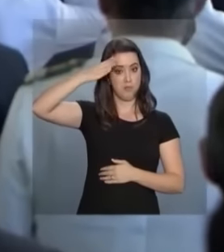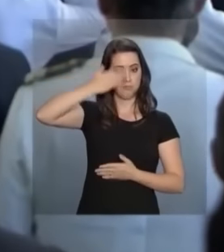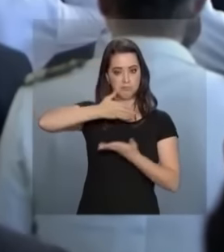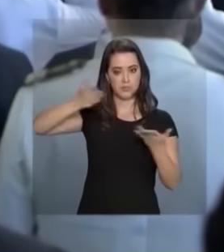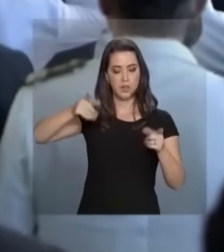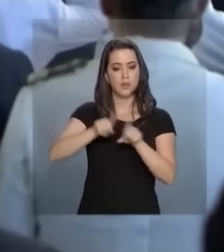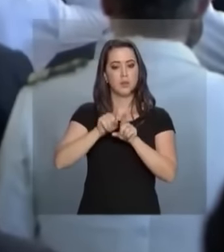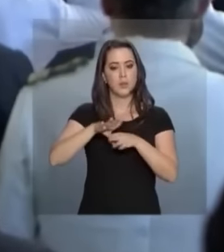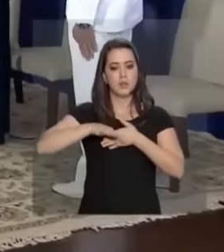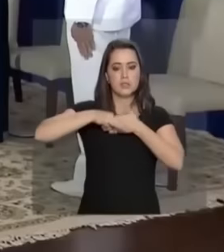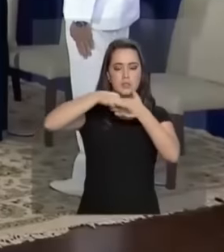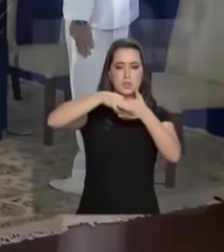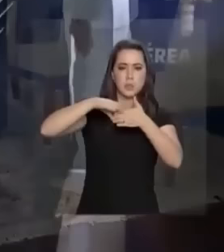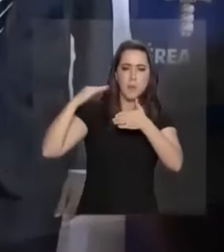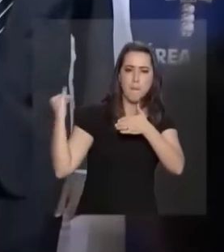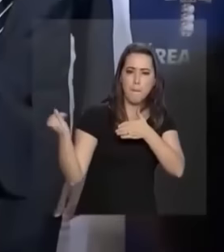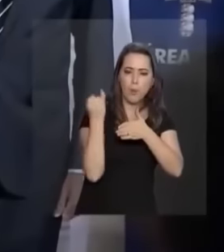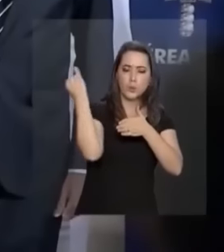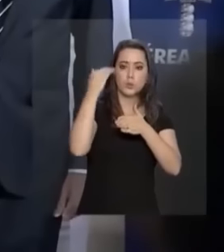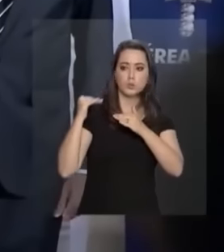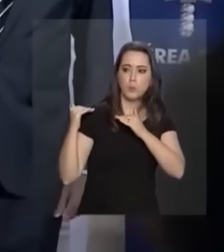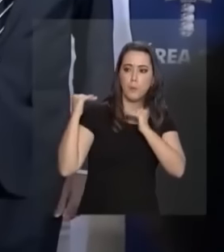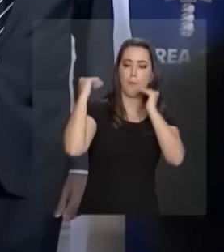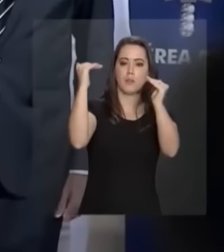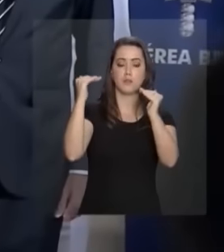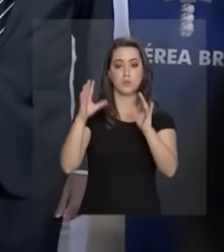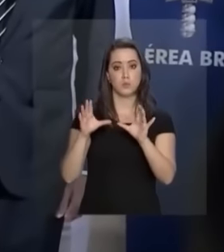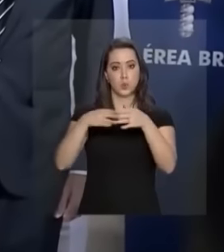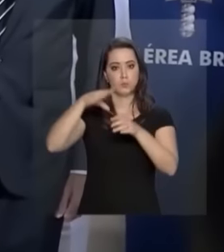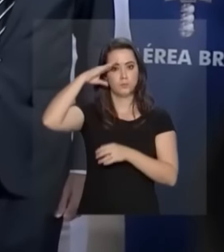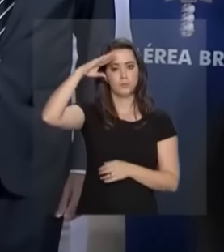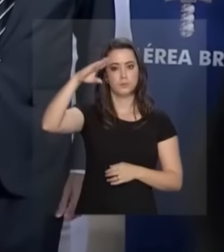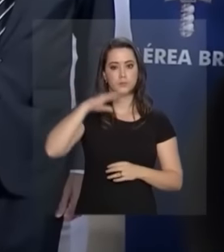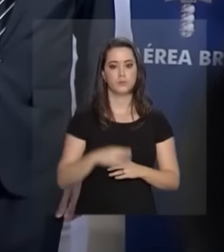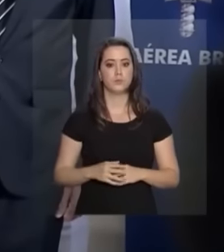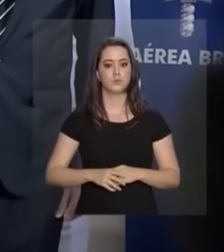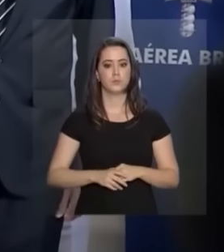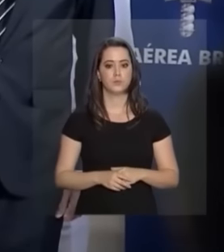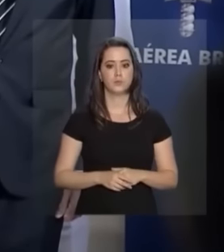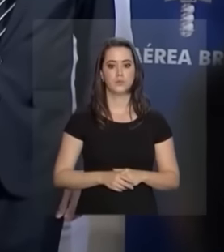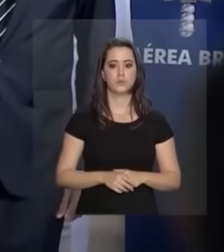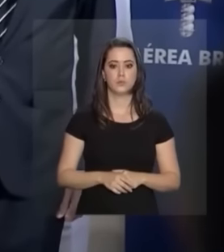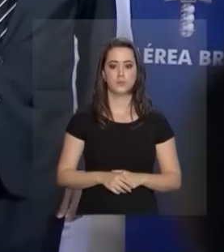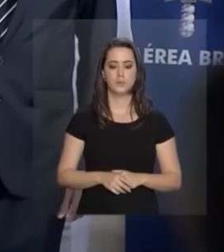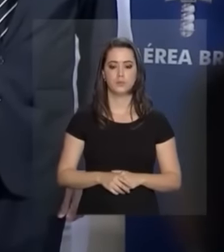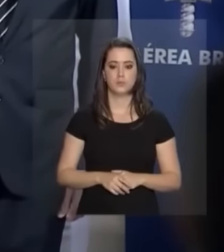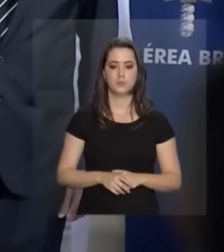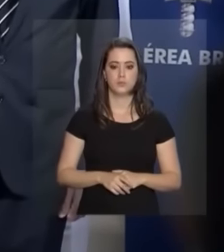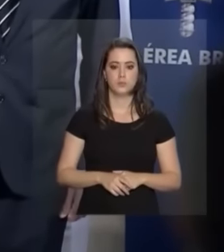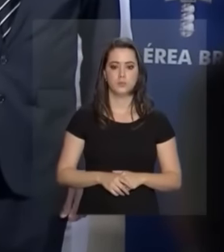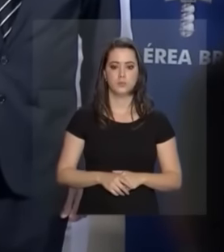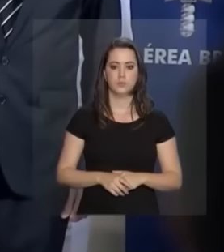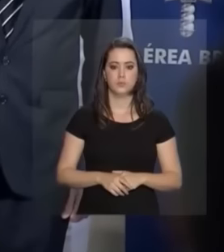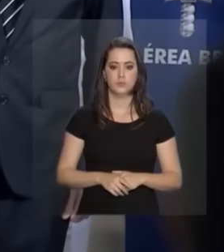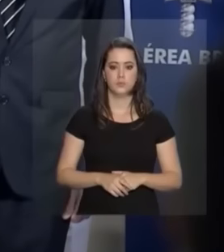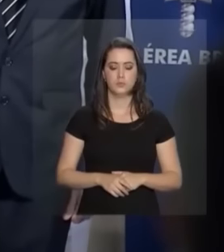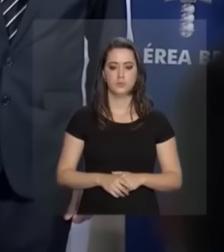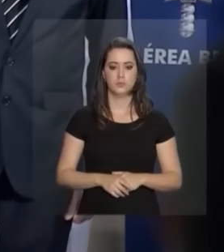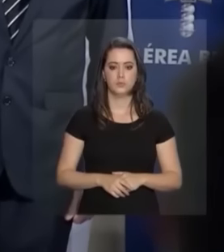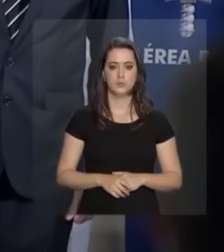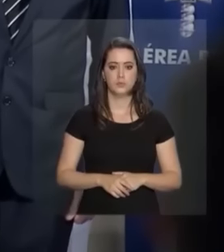seguinte aparentemente há elementos suficientes já para a instauração da ação penal né quer dizer a polícia federal fez esse